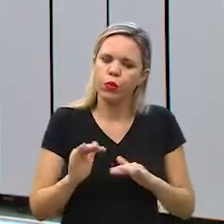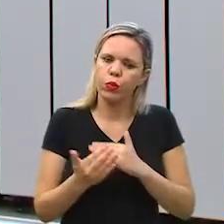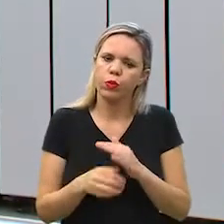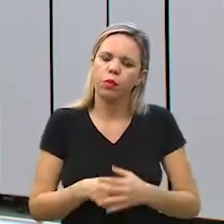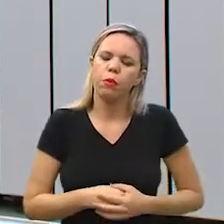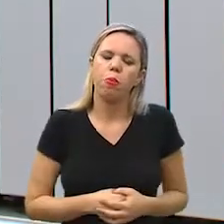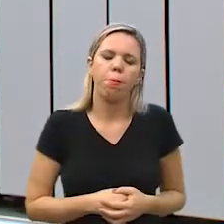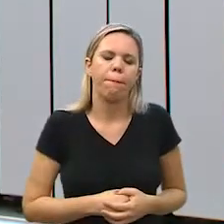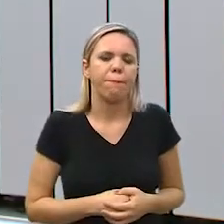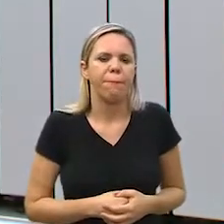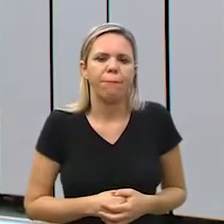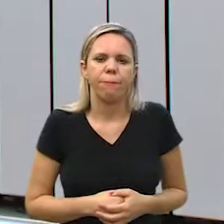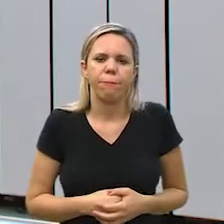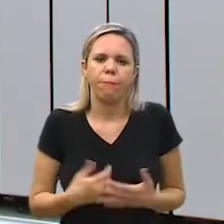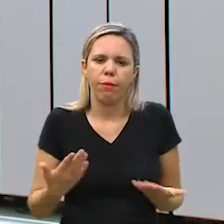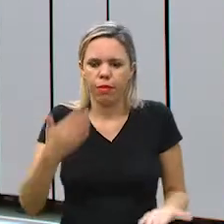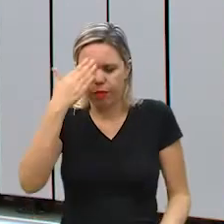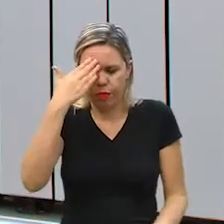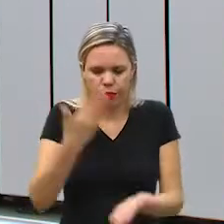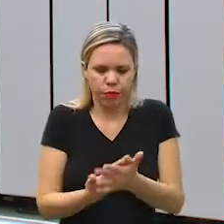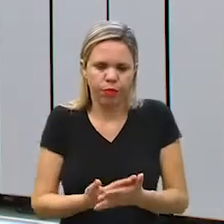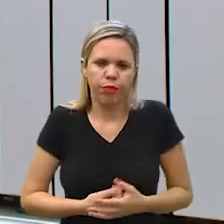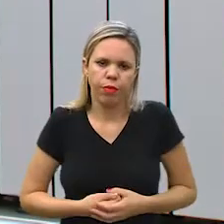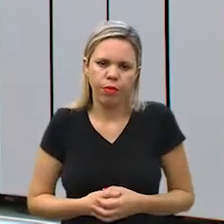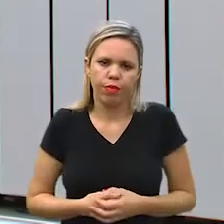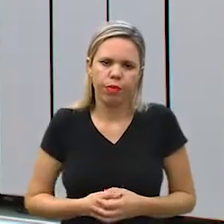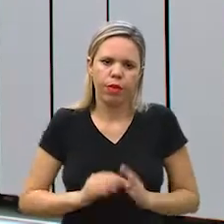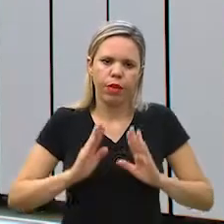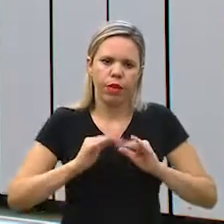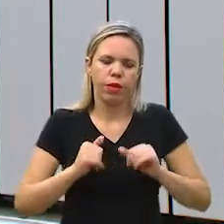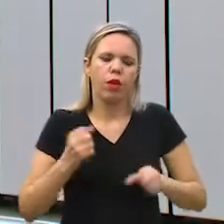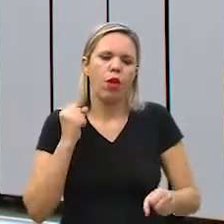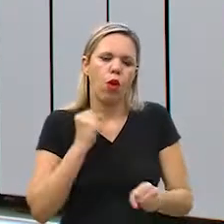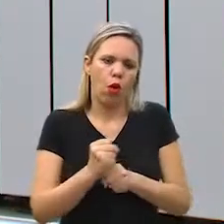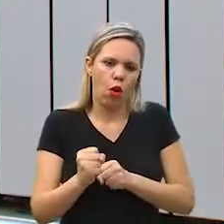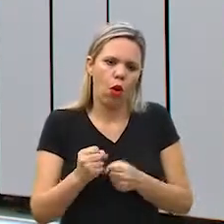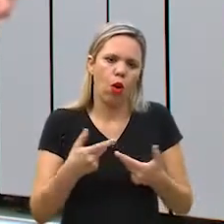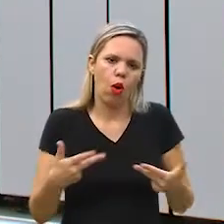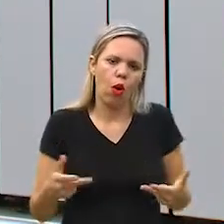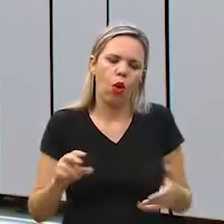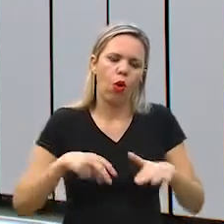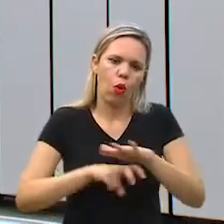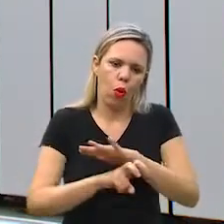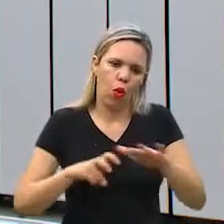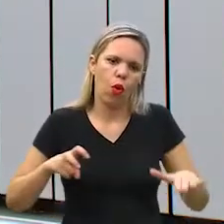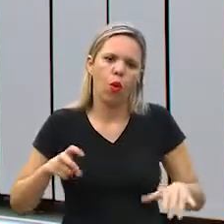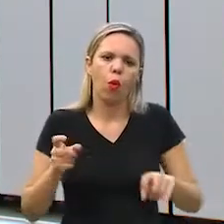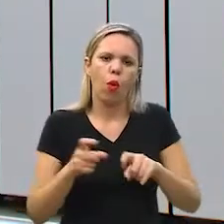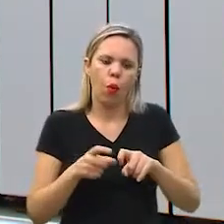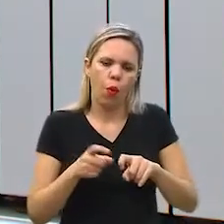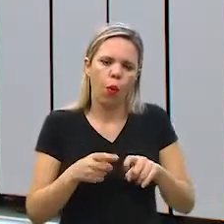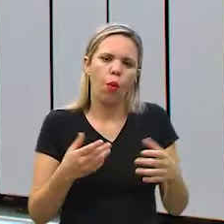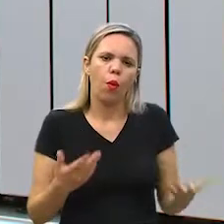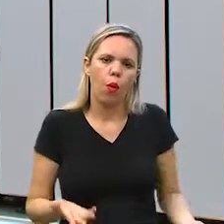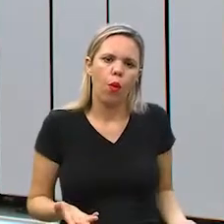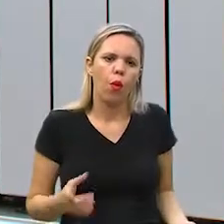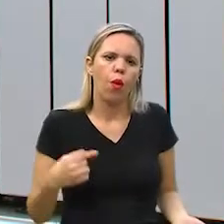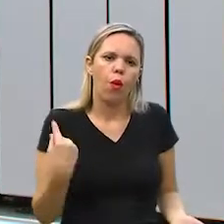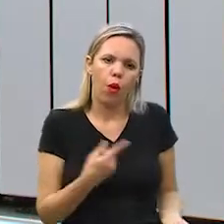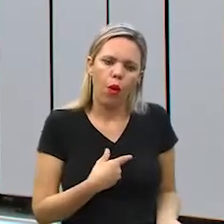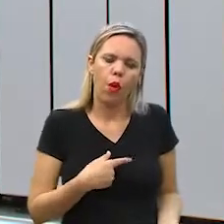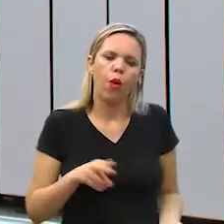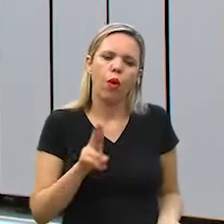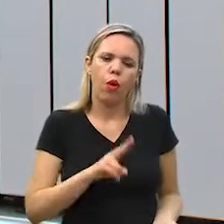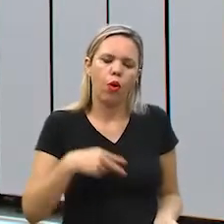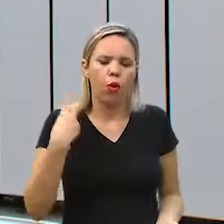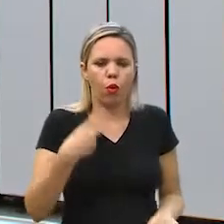né? Então, eu acredito que essas demandas de obra, de creche, de médico, os